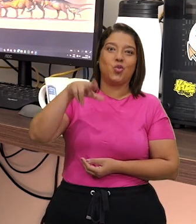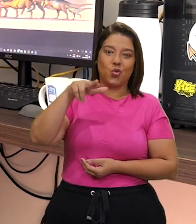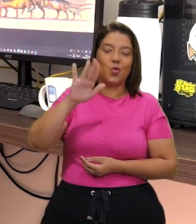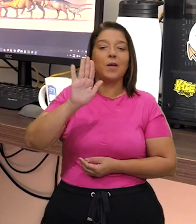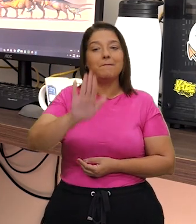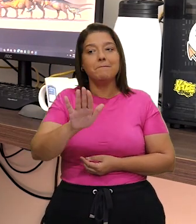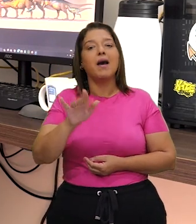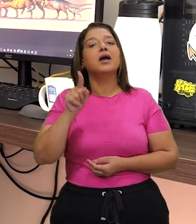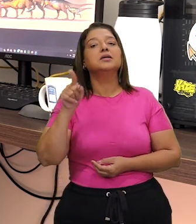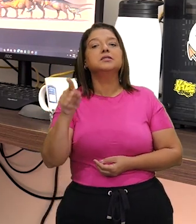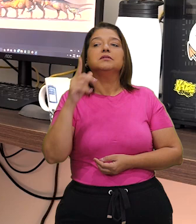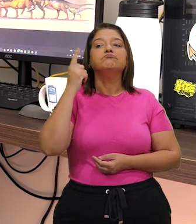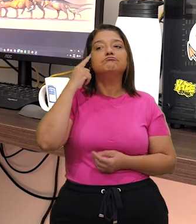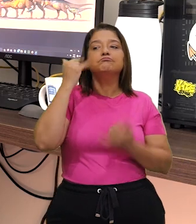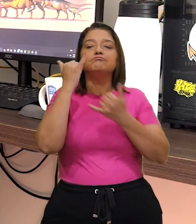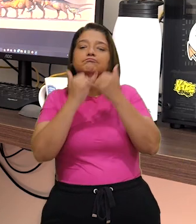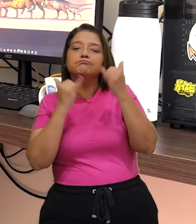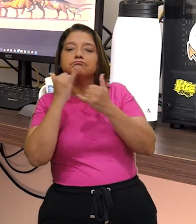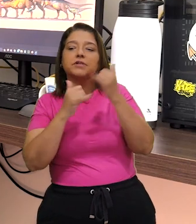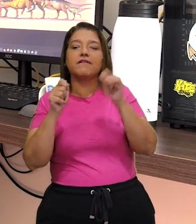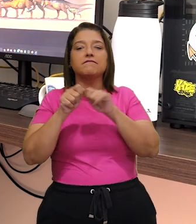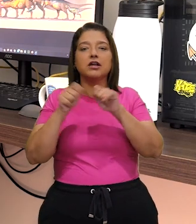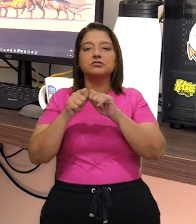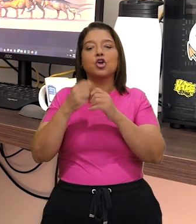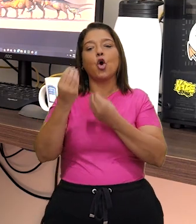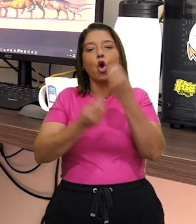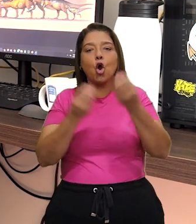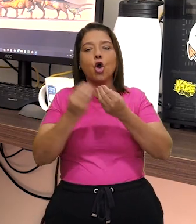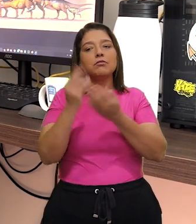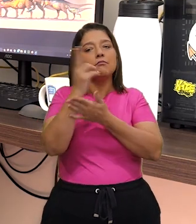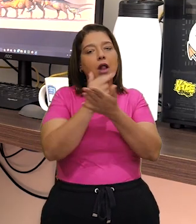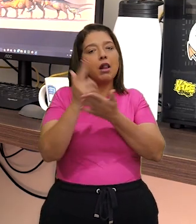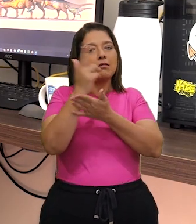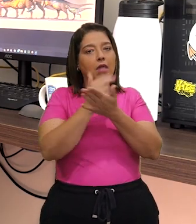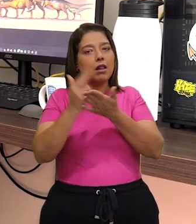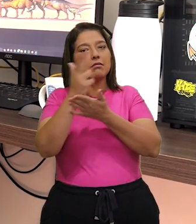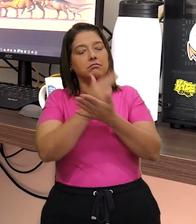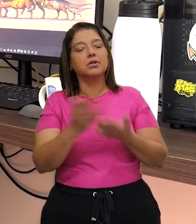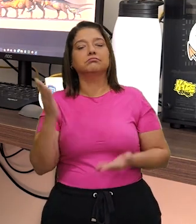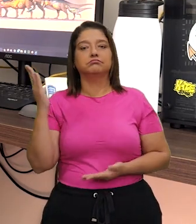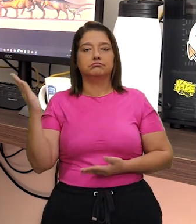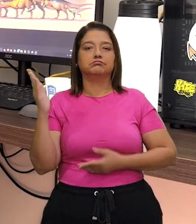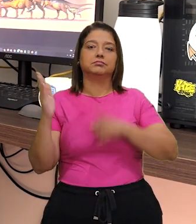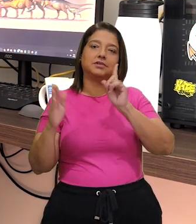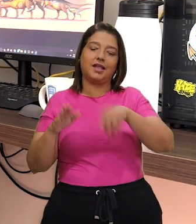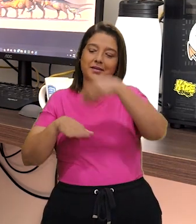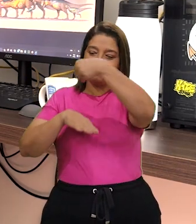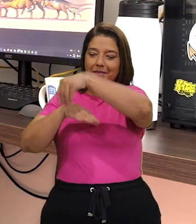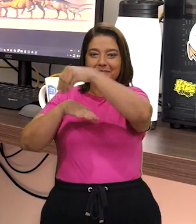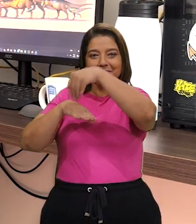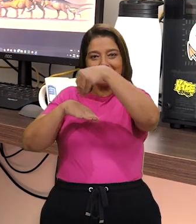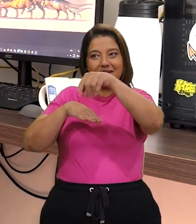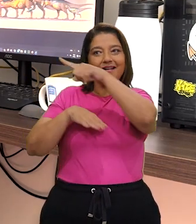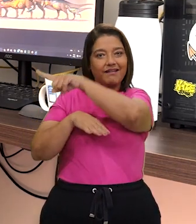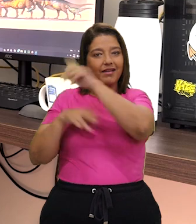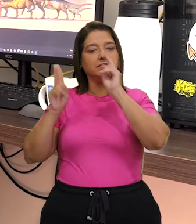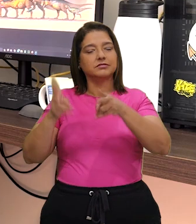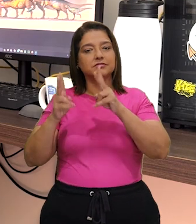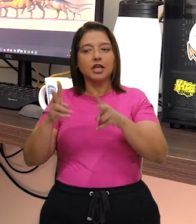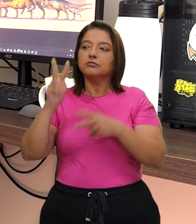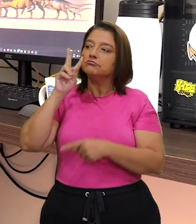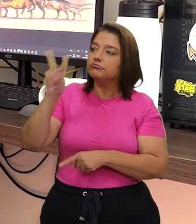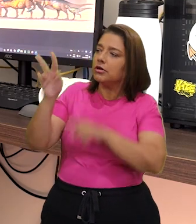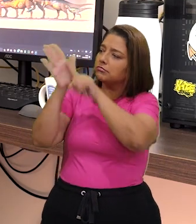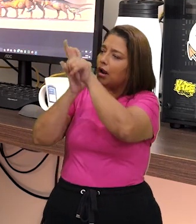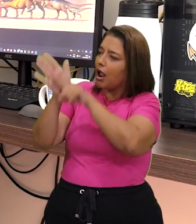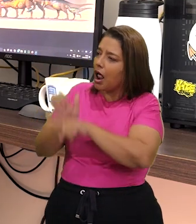numa aproximação Esse é o trabalho que os paleontólogos trazem pra gente e eu como paleoartista eu uso fruo das pesquisas dos